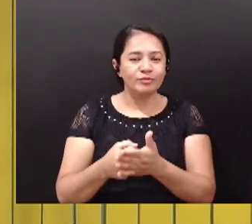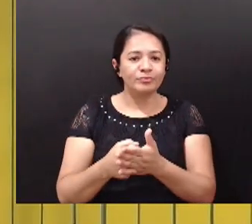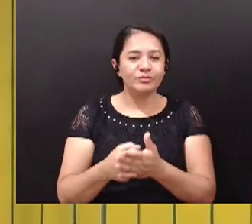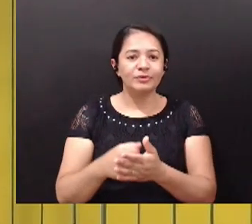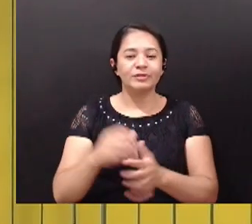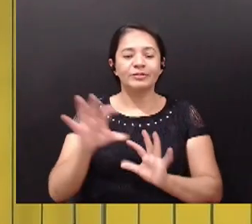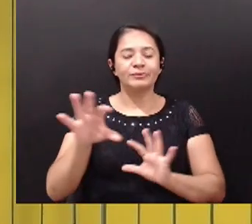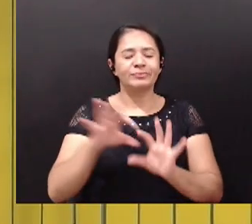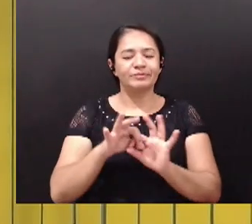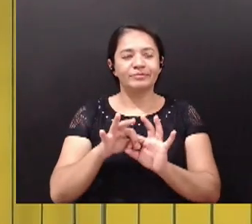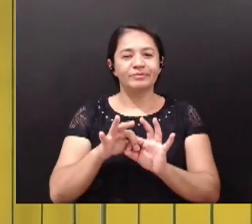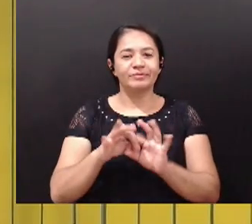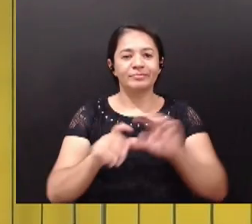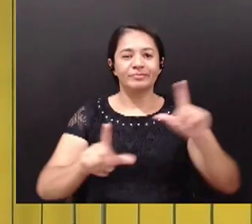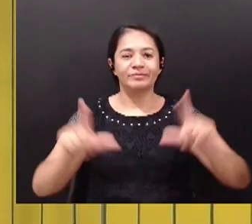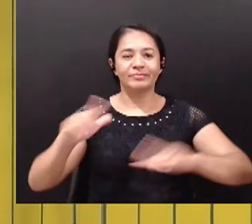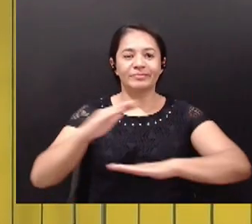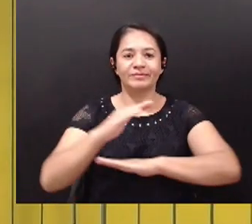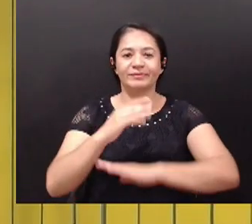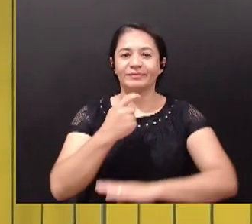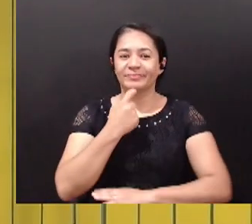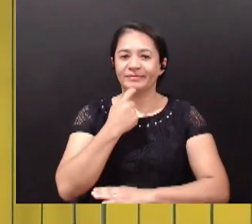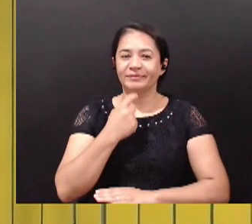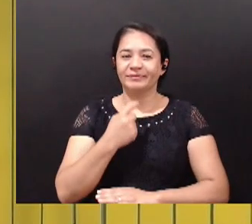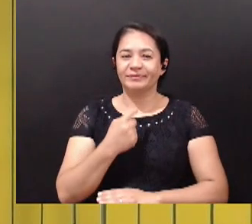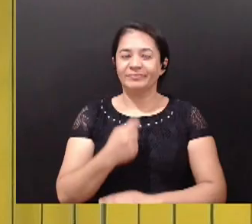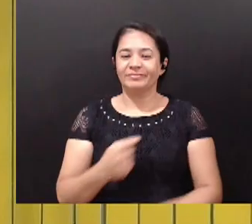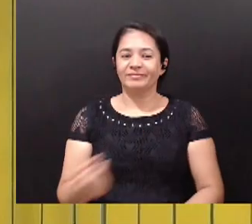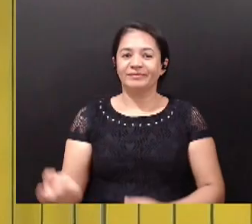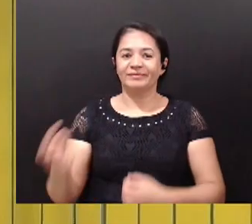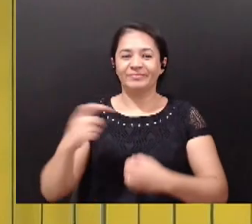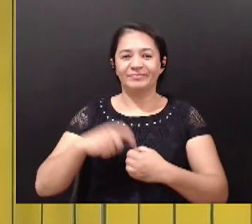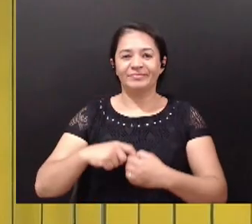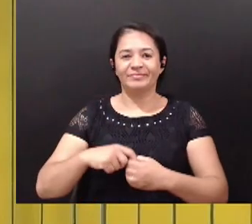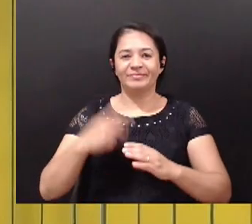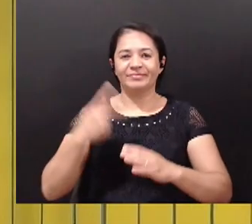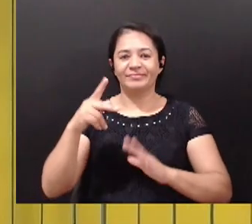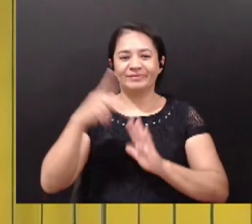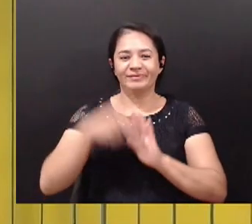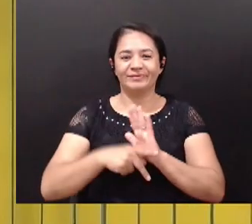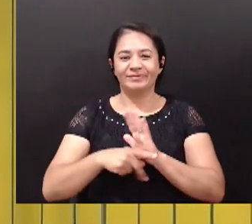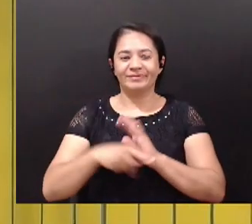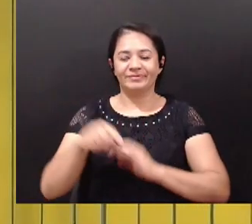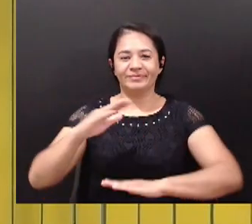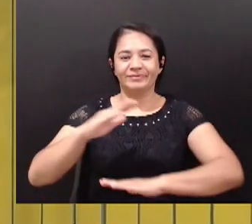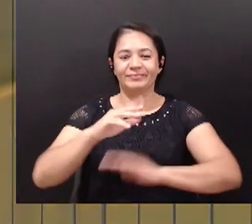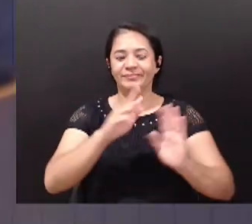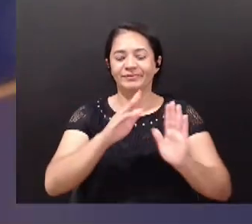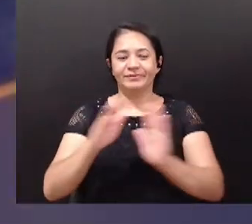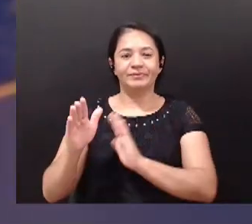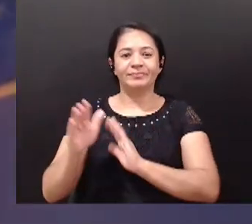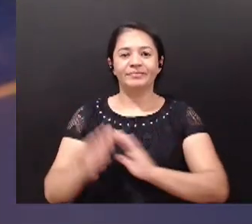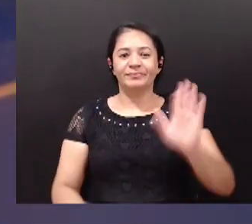TV Câmara Campinas, em breve mais um É Seu Direito aqui na programação. Fique ligado.